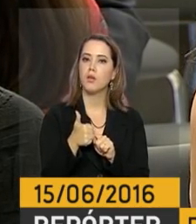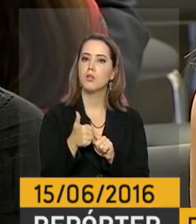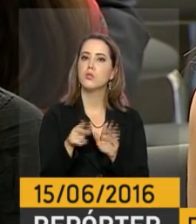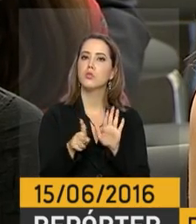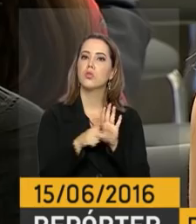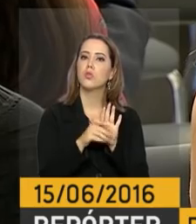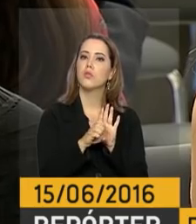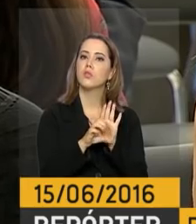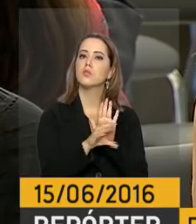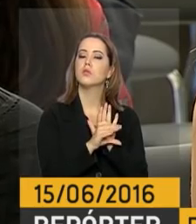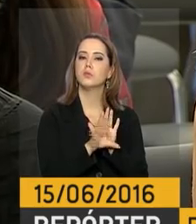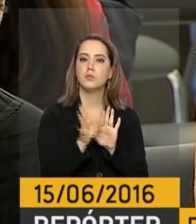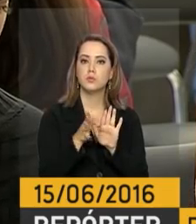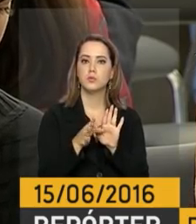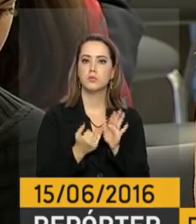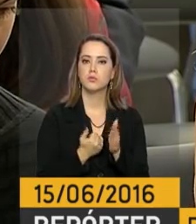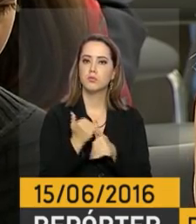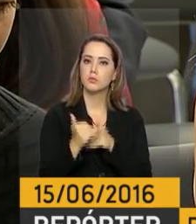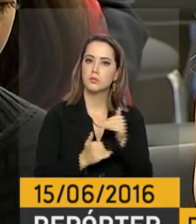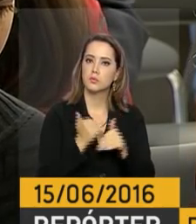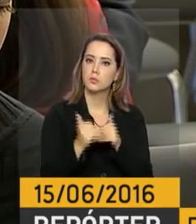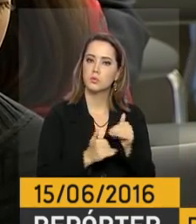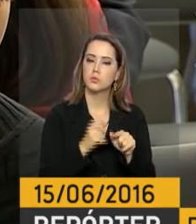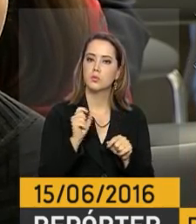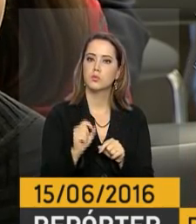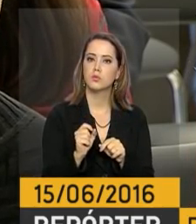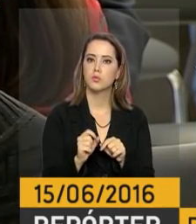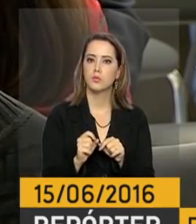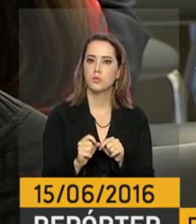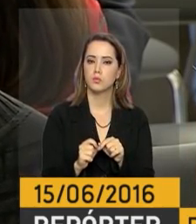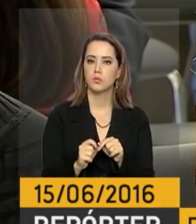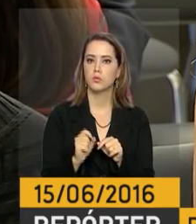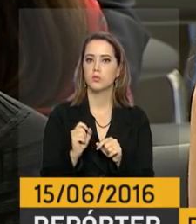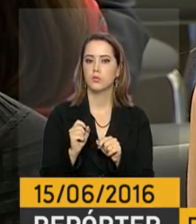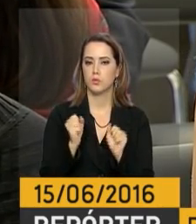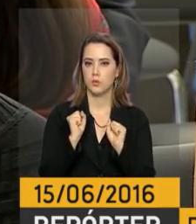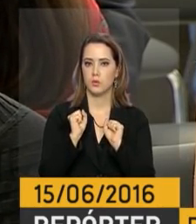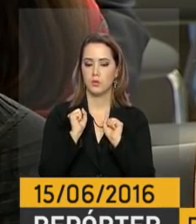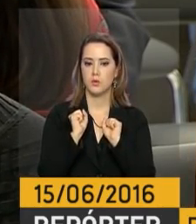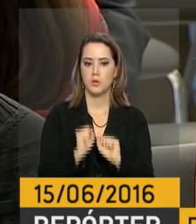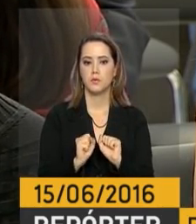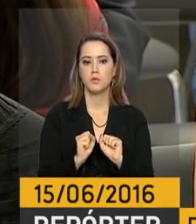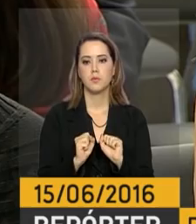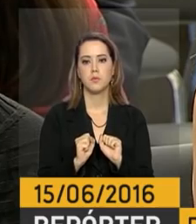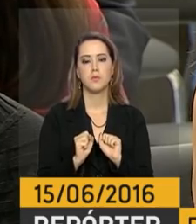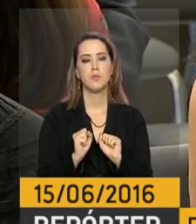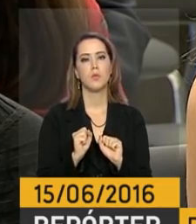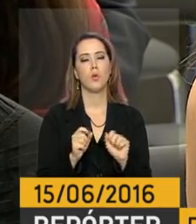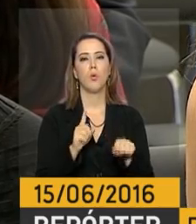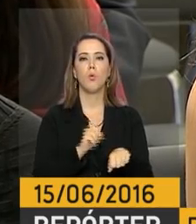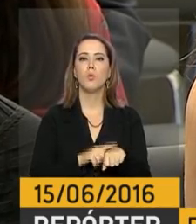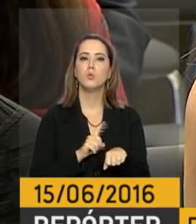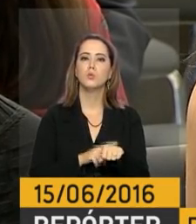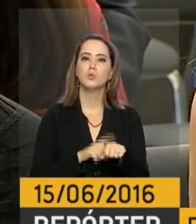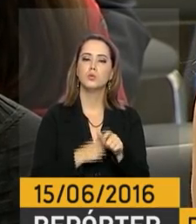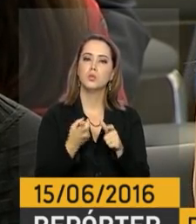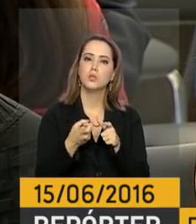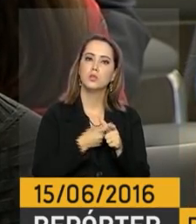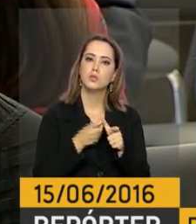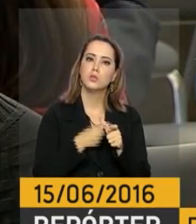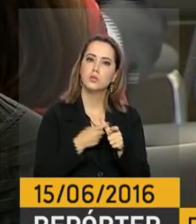algumas projeções sobre o comportamento disso. O senhor não puder falar números, mas pelo menos em quanto tempo, por exemplo, a dívida poderia se